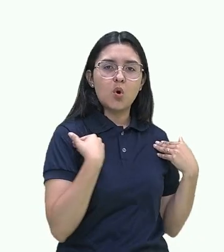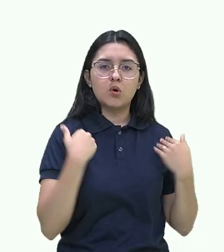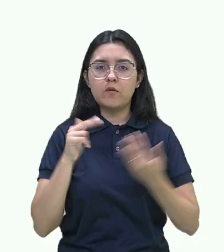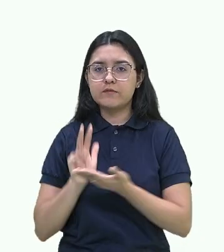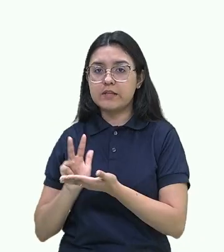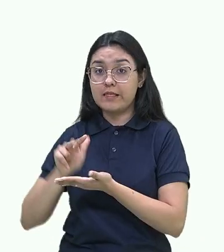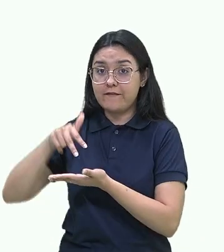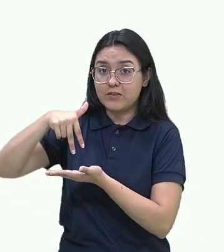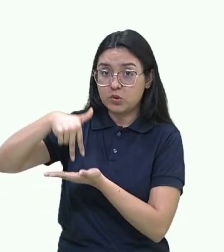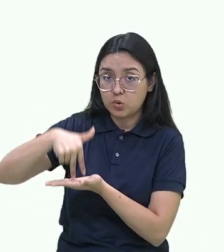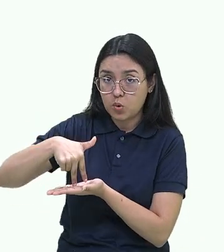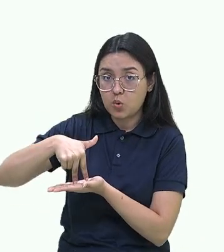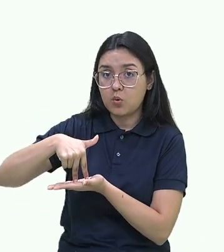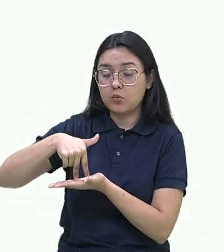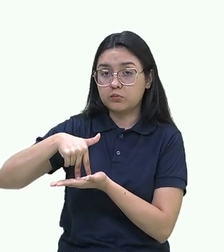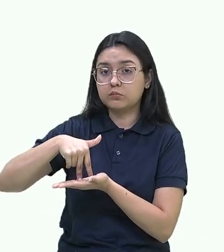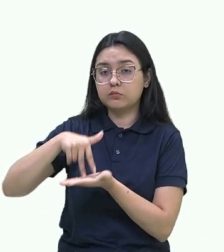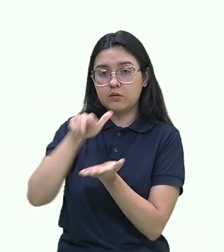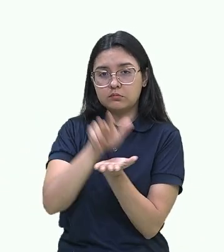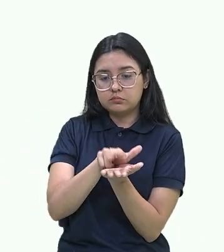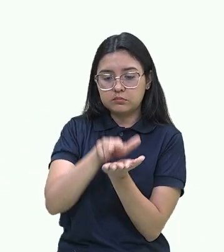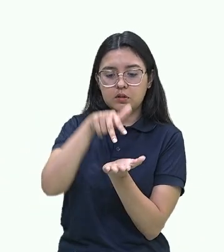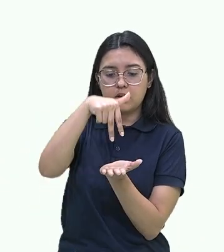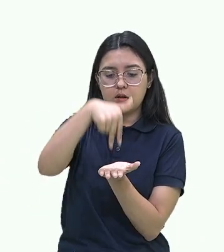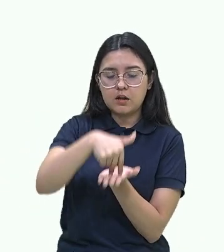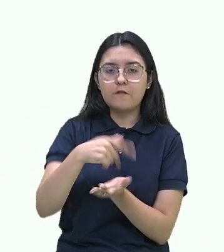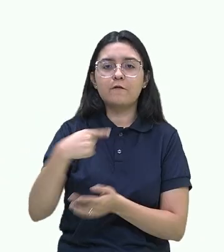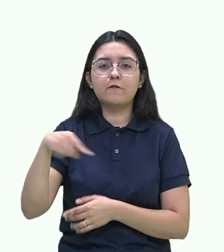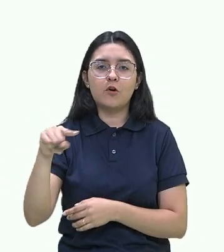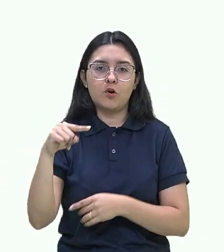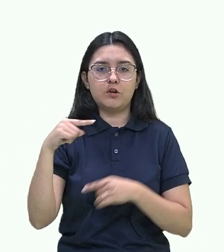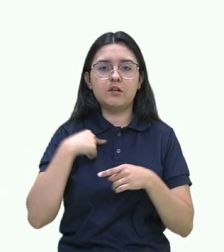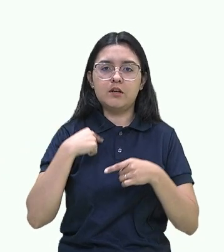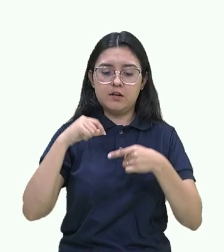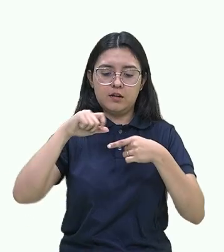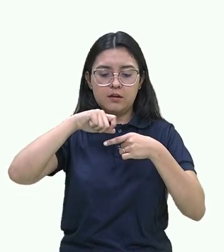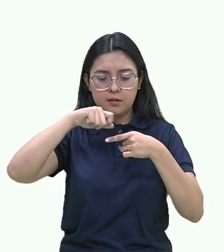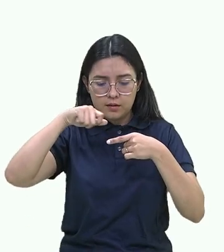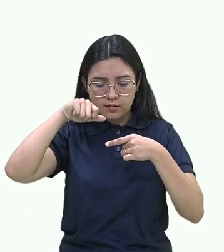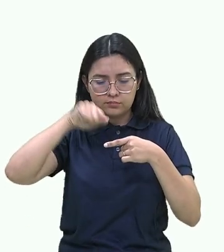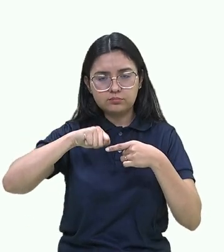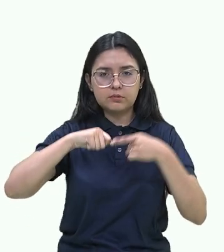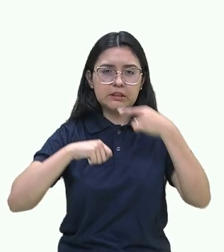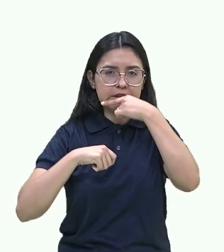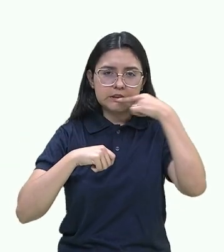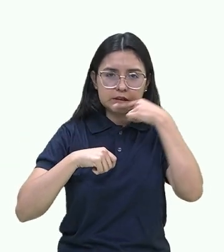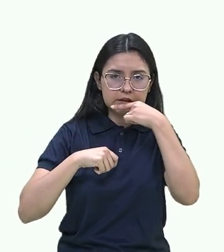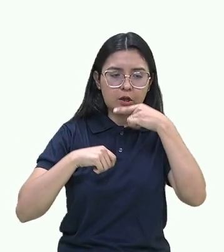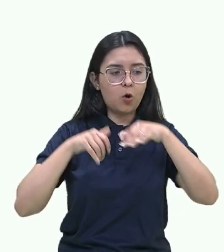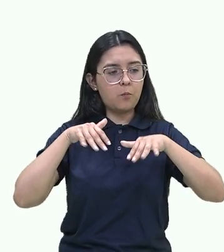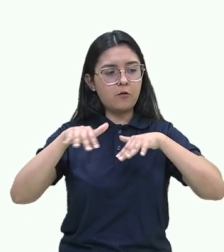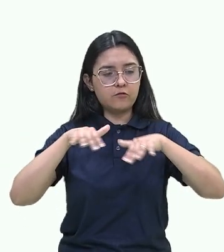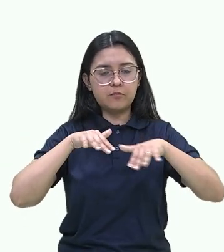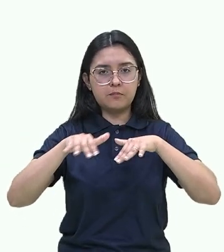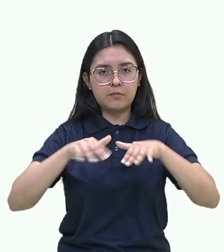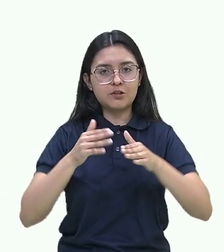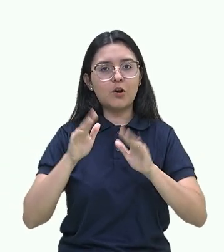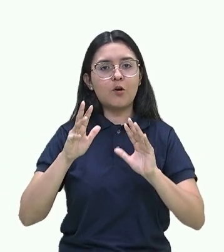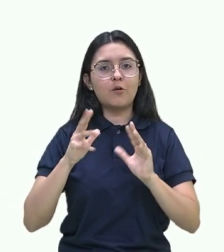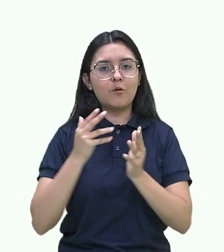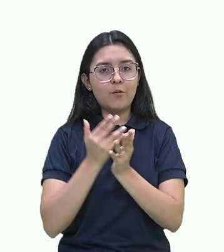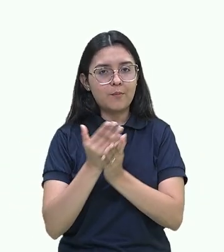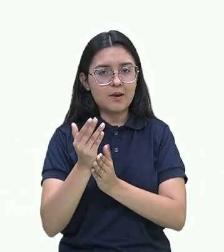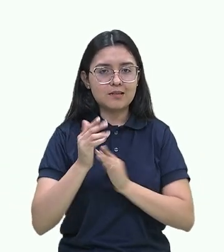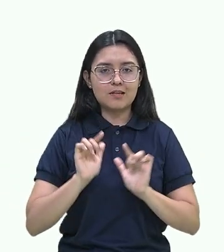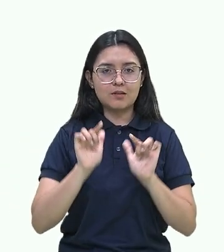foi escovar os dentes, já inicia, né, ali suas tarefas do dia. Então, ali